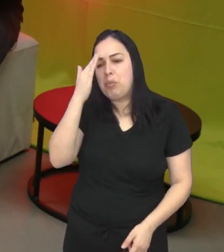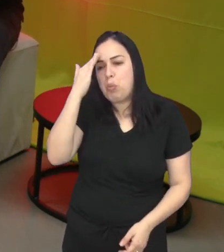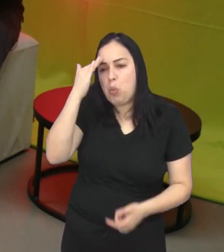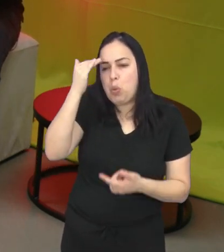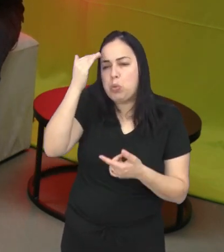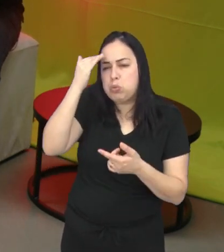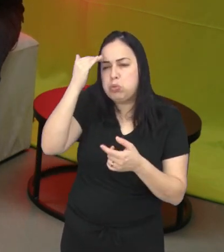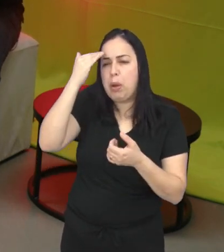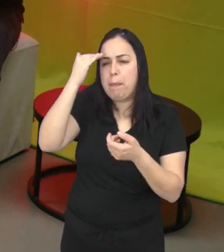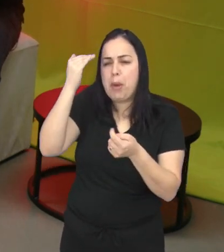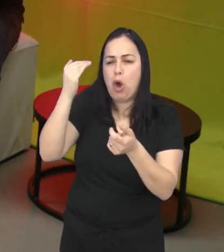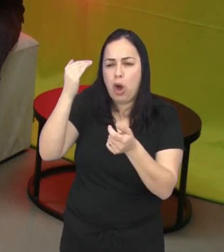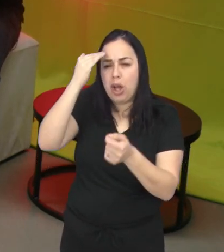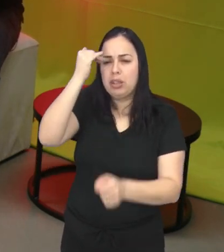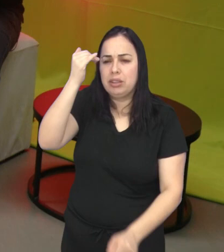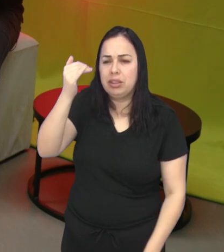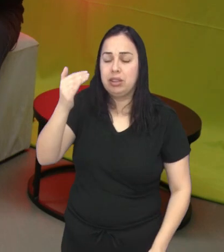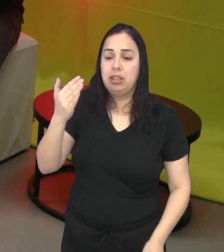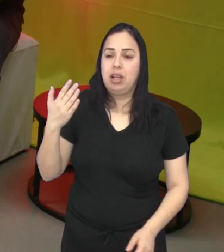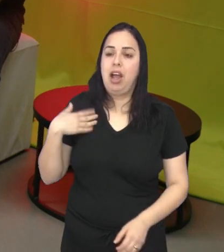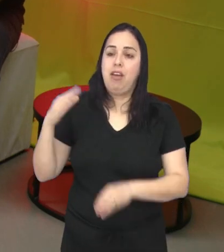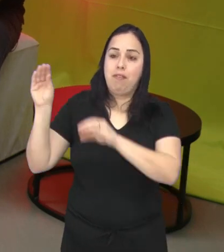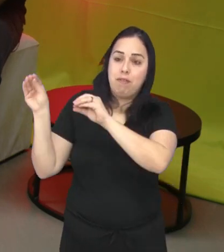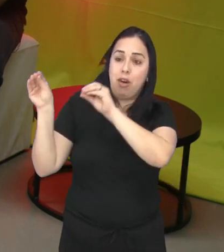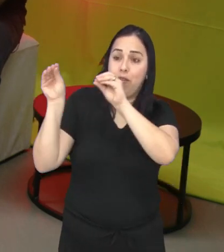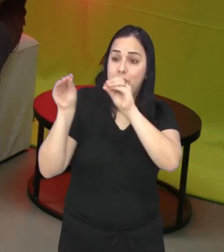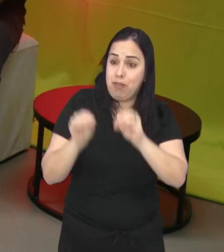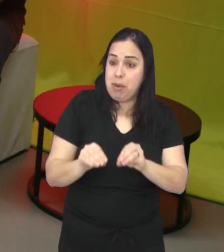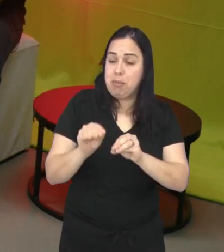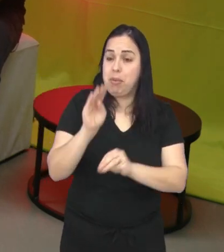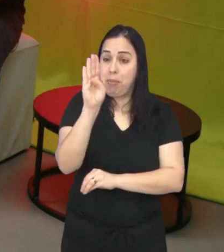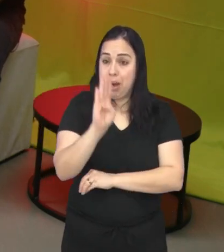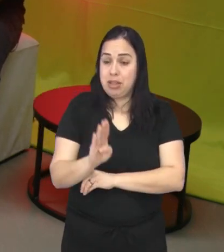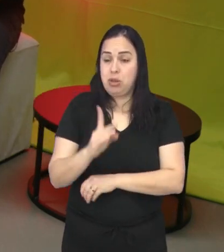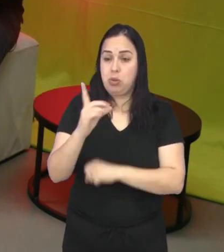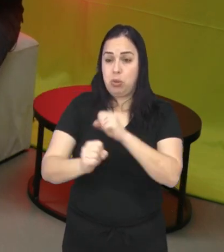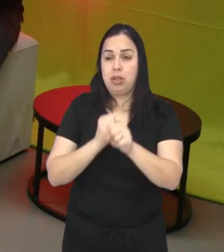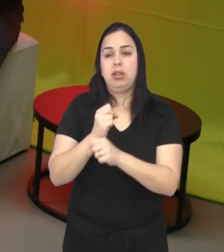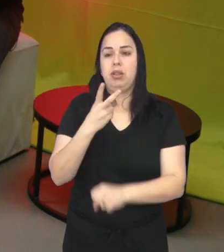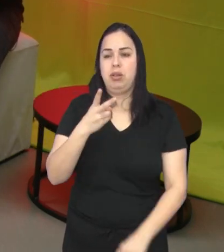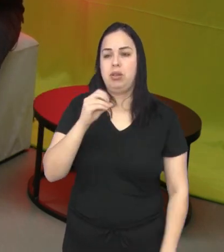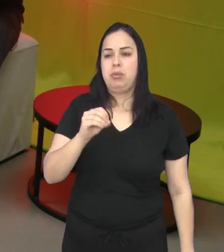isso. E eu me lembro, foi quando eu fui para o Brasil, em 2005,